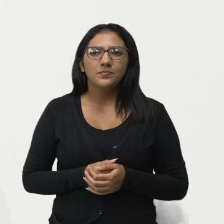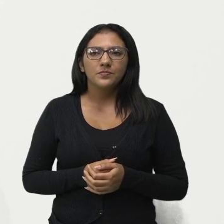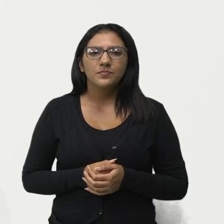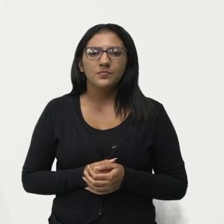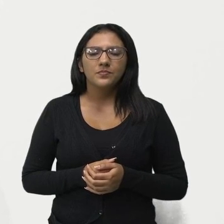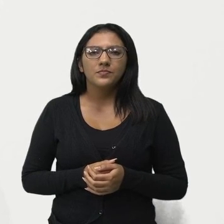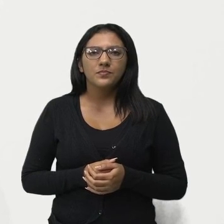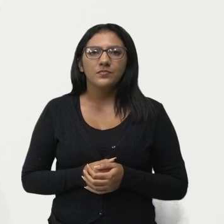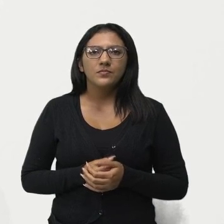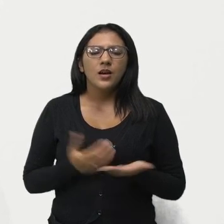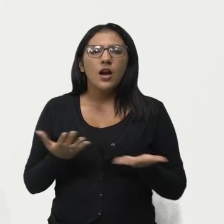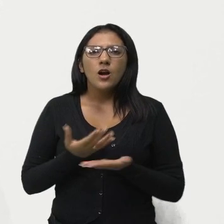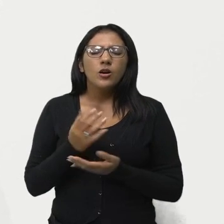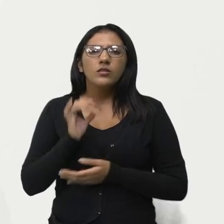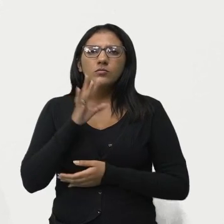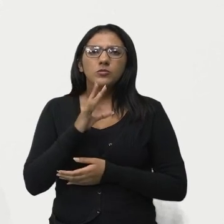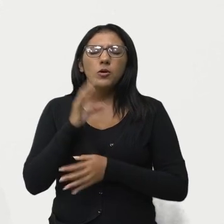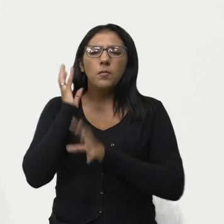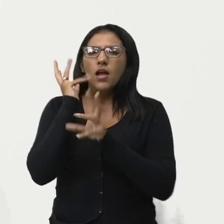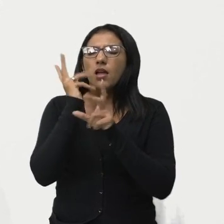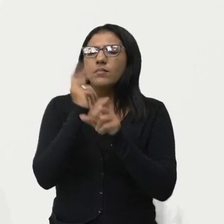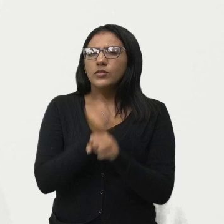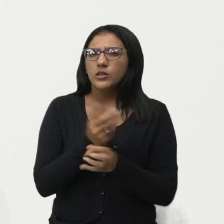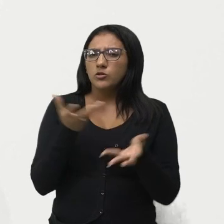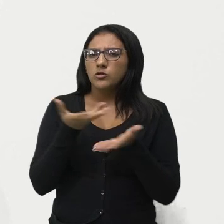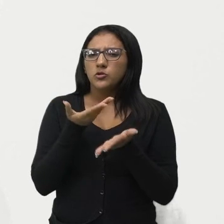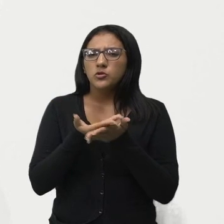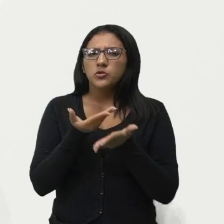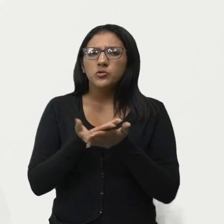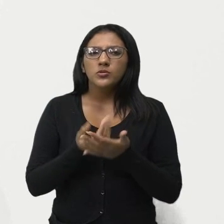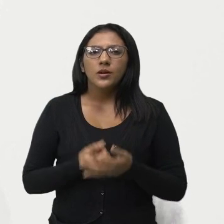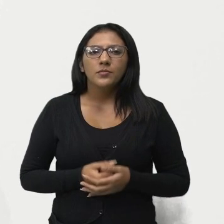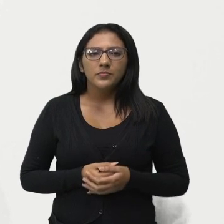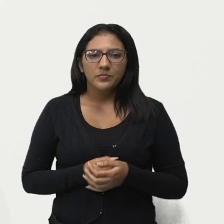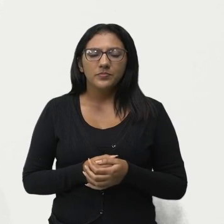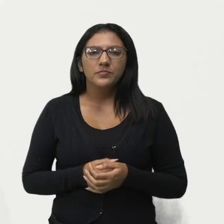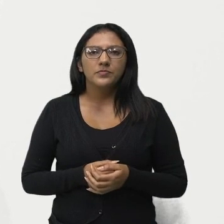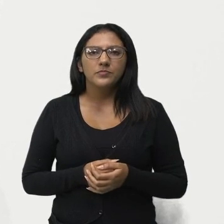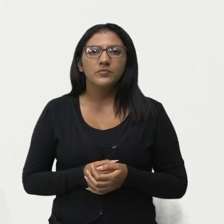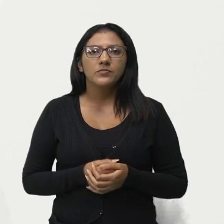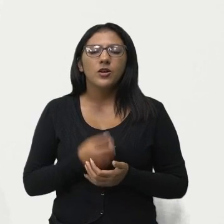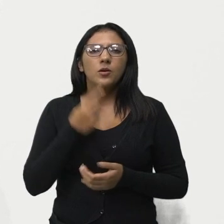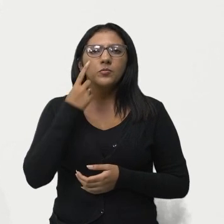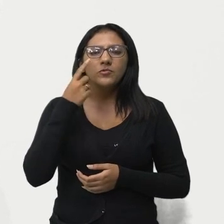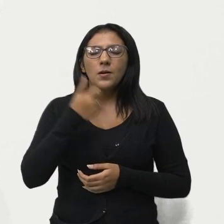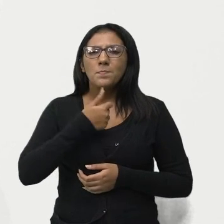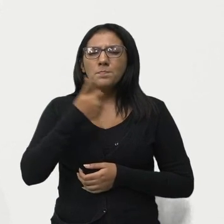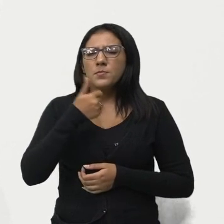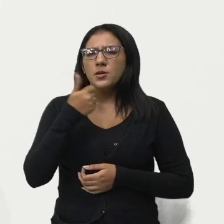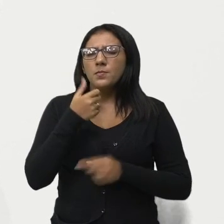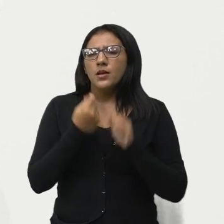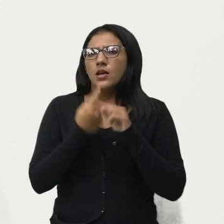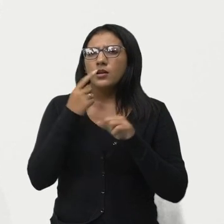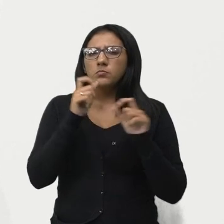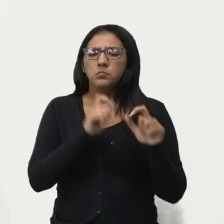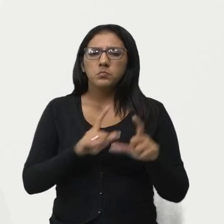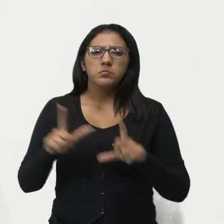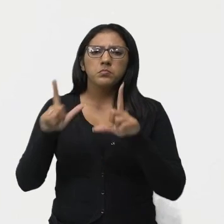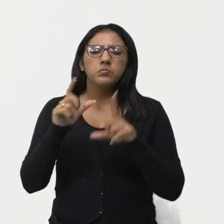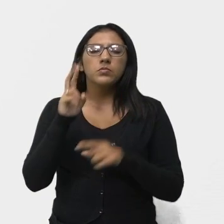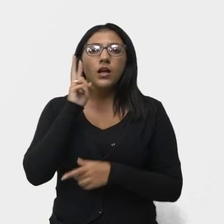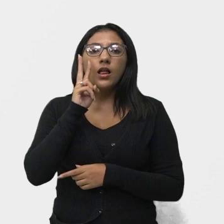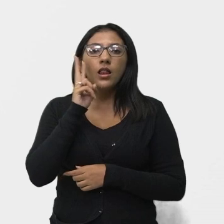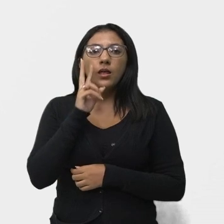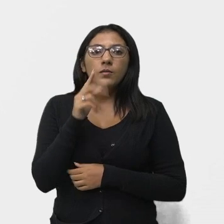então uma pequena revisão do que a gente viu na aula de hoje. Olha só, vamos voltar lá para a nossa primeira cartela, para a gente relembrar mais uma vez